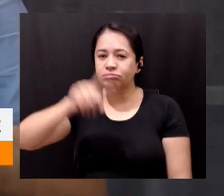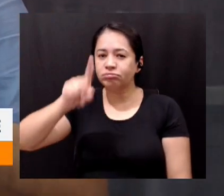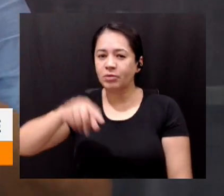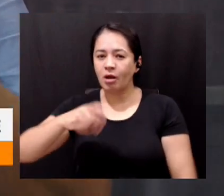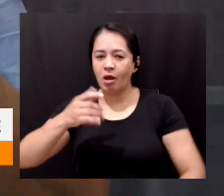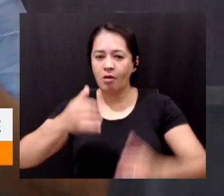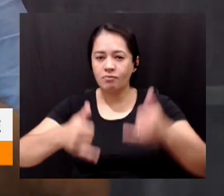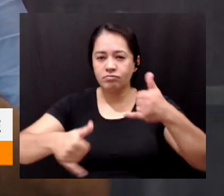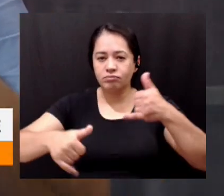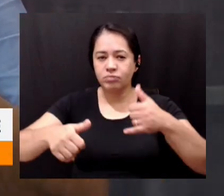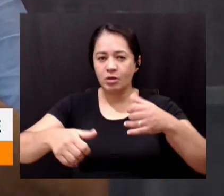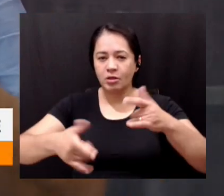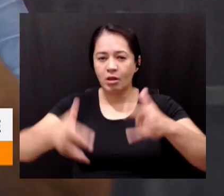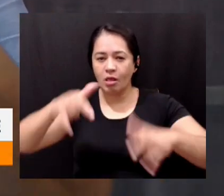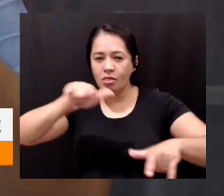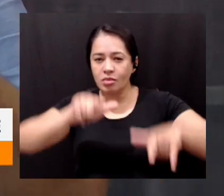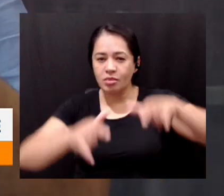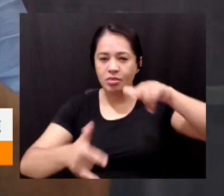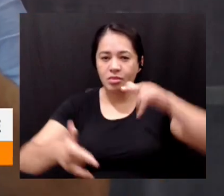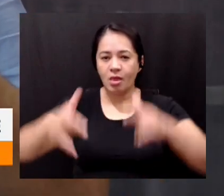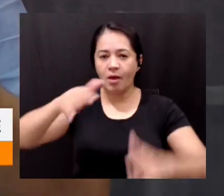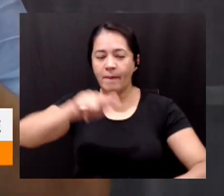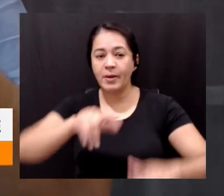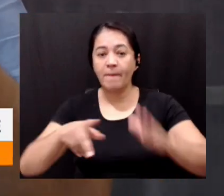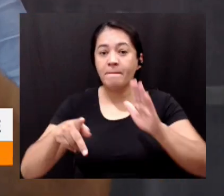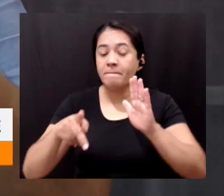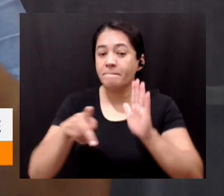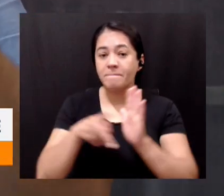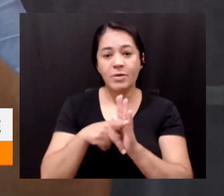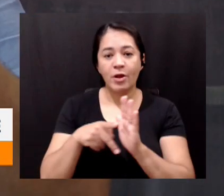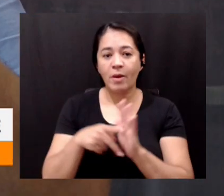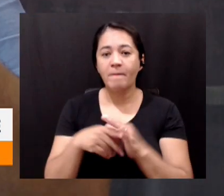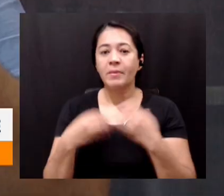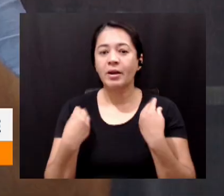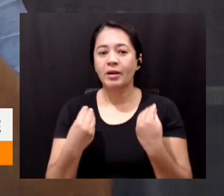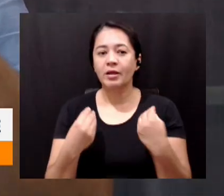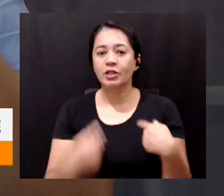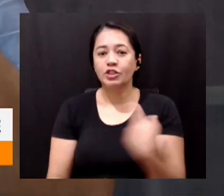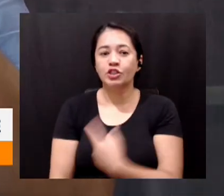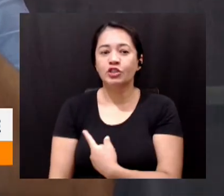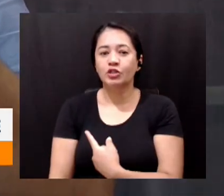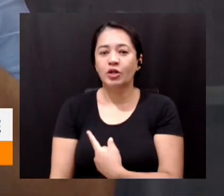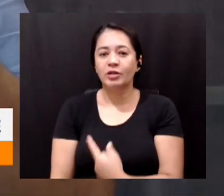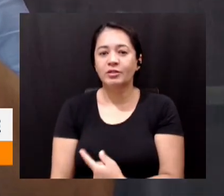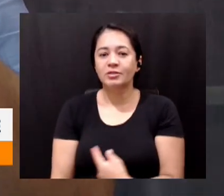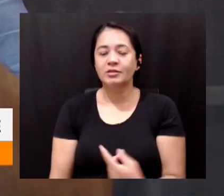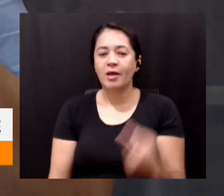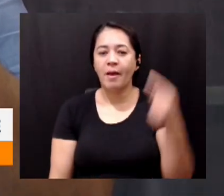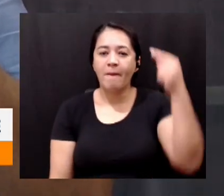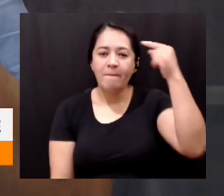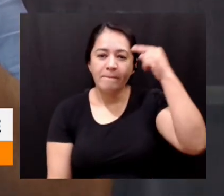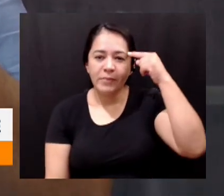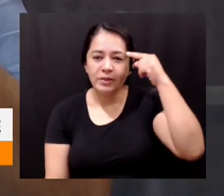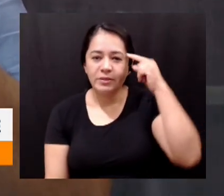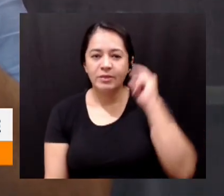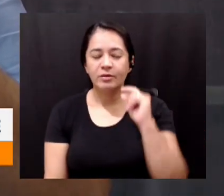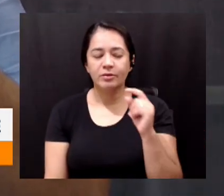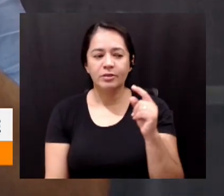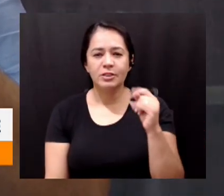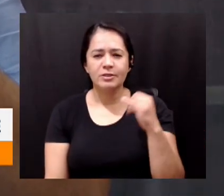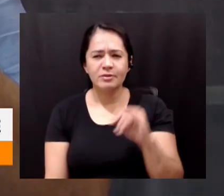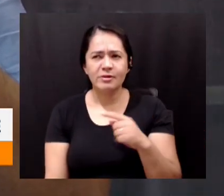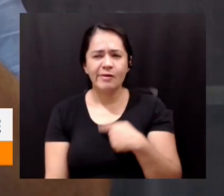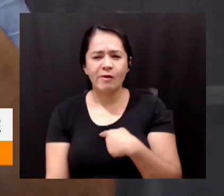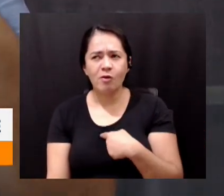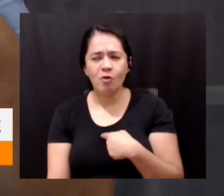algoritmo também, que foi projetada justamente para poder trazer para a gente essa percepção de que, peraí, se eu fazer de novo, vai dar